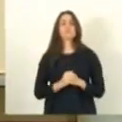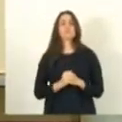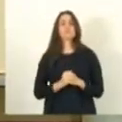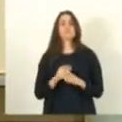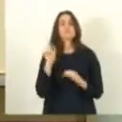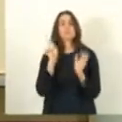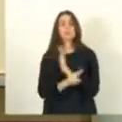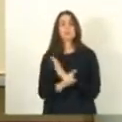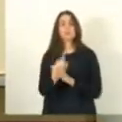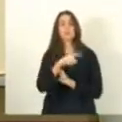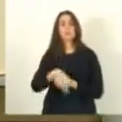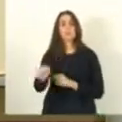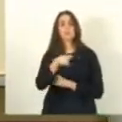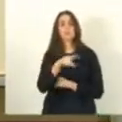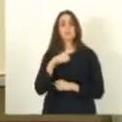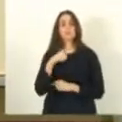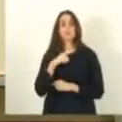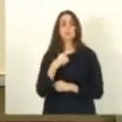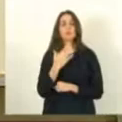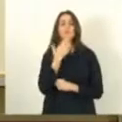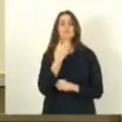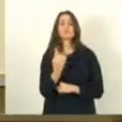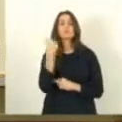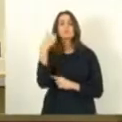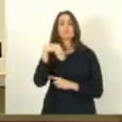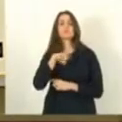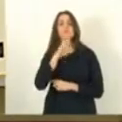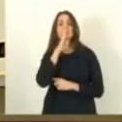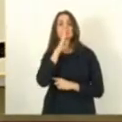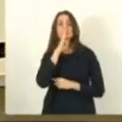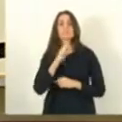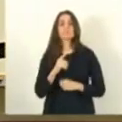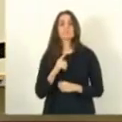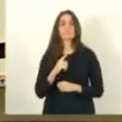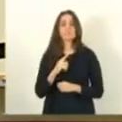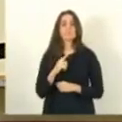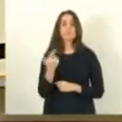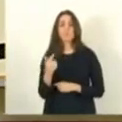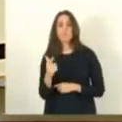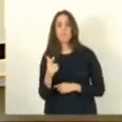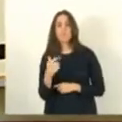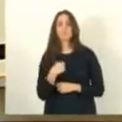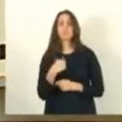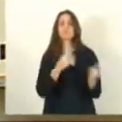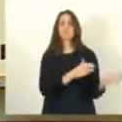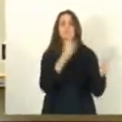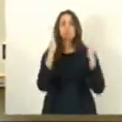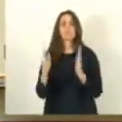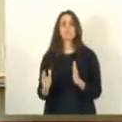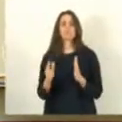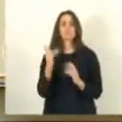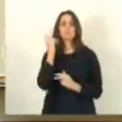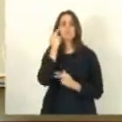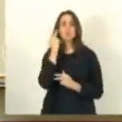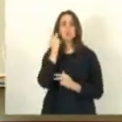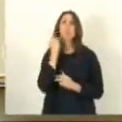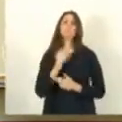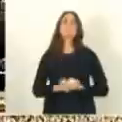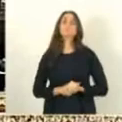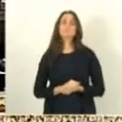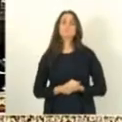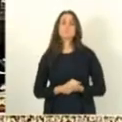Pergunto aos colegas deputados se tem algum registro de um minuto de silêncio. Não tendo, passamos então à fase do expediente.